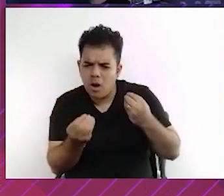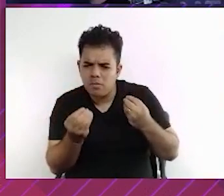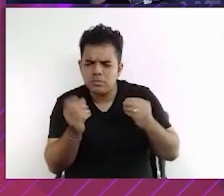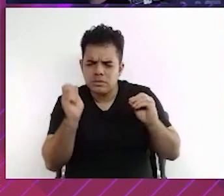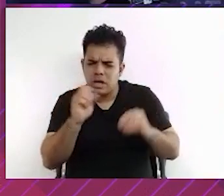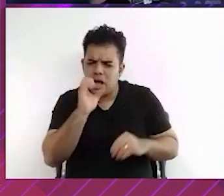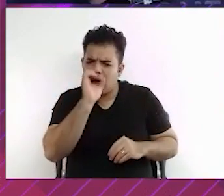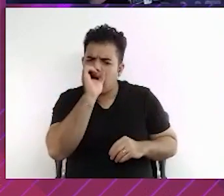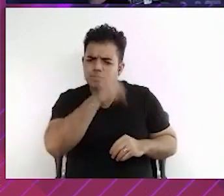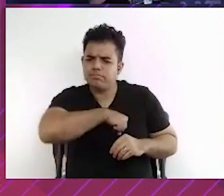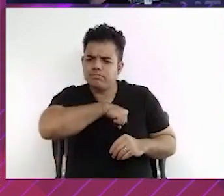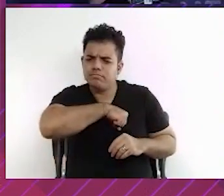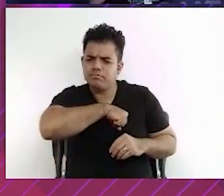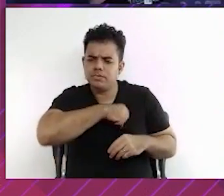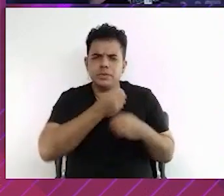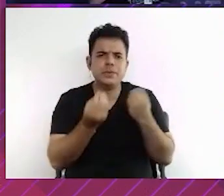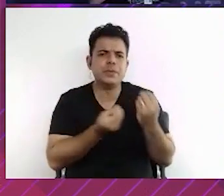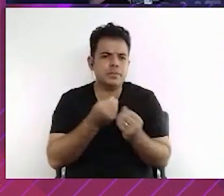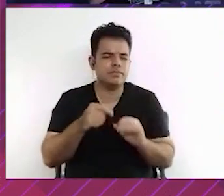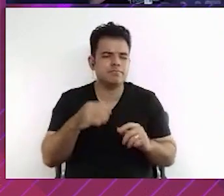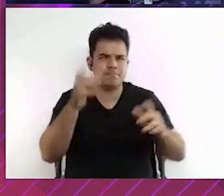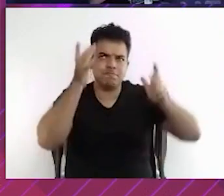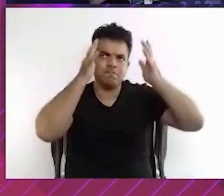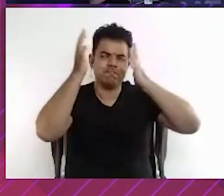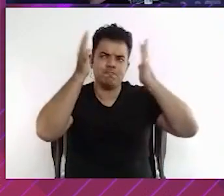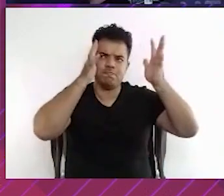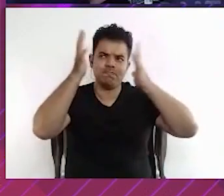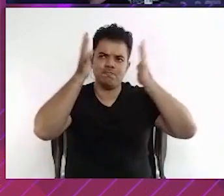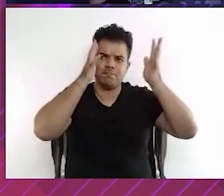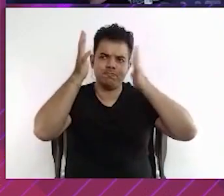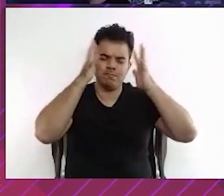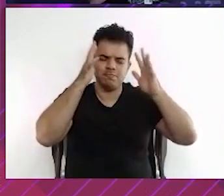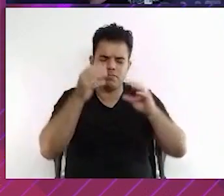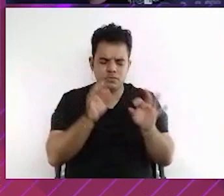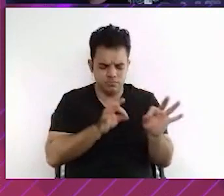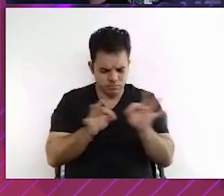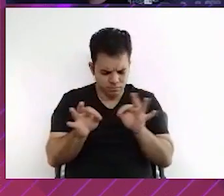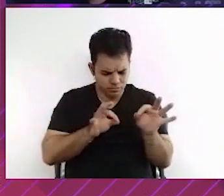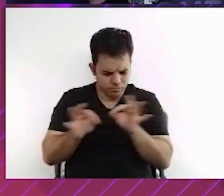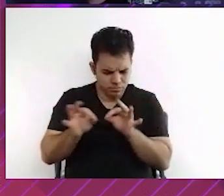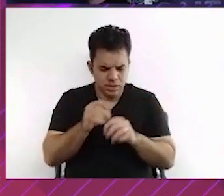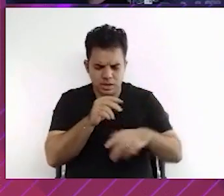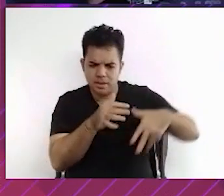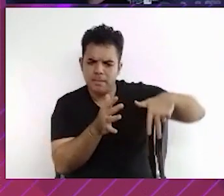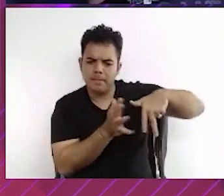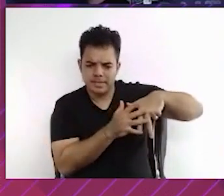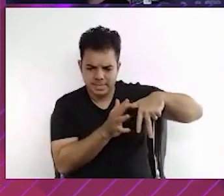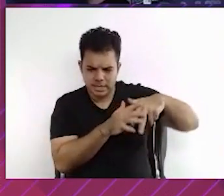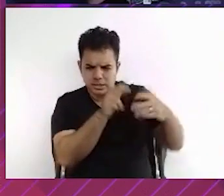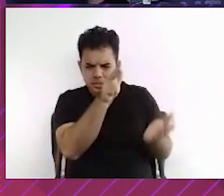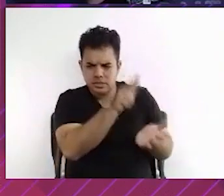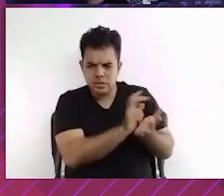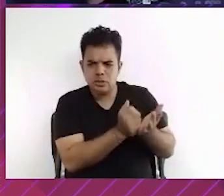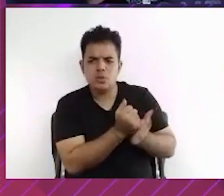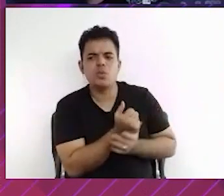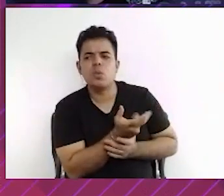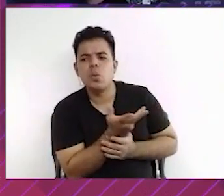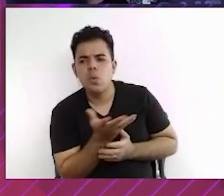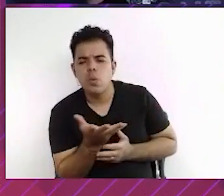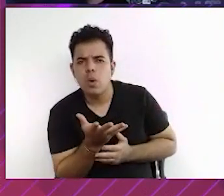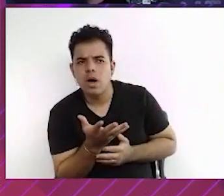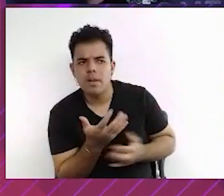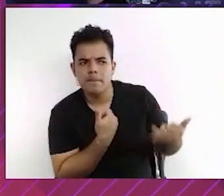gente pensou em fazer uma previsão de demanda de pacientes internados. Se a gente soubesse